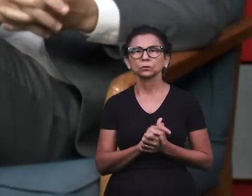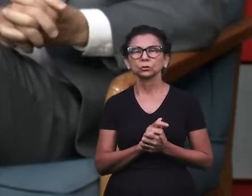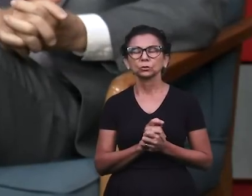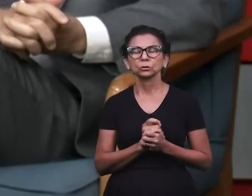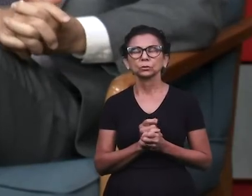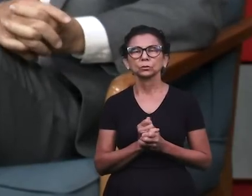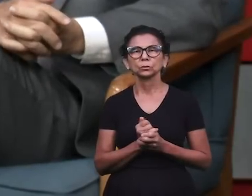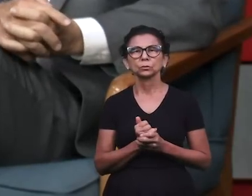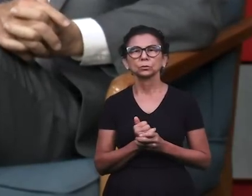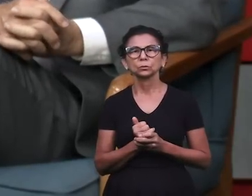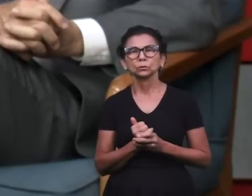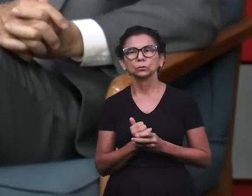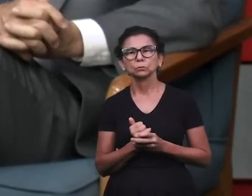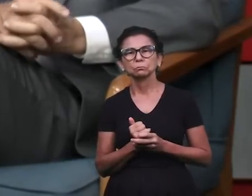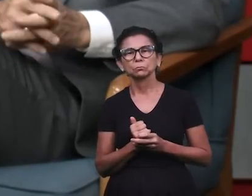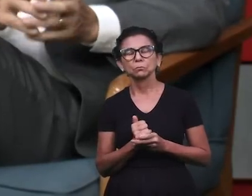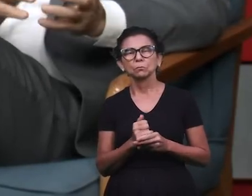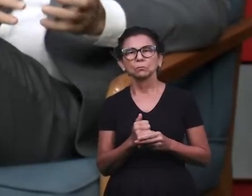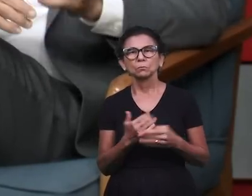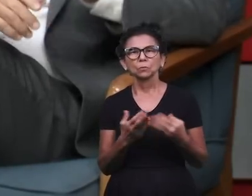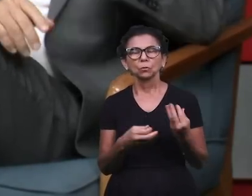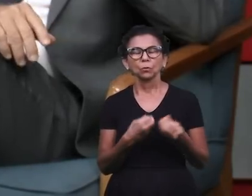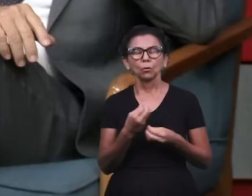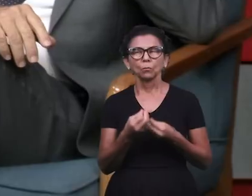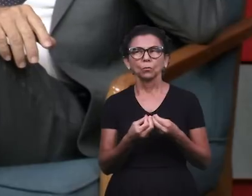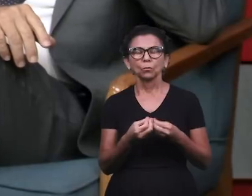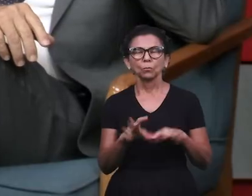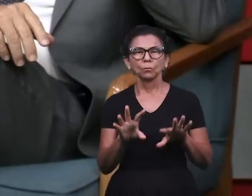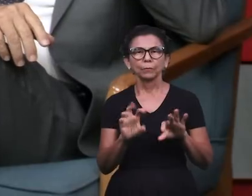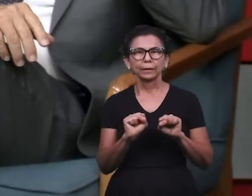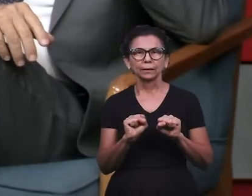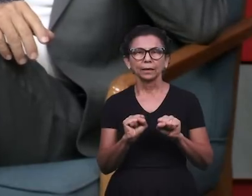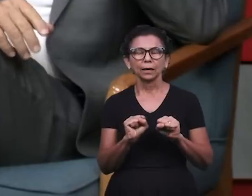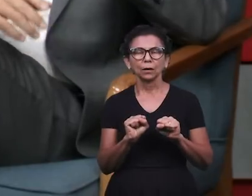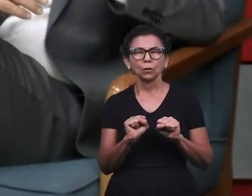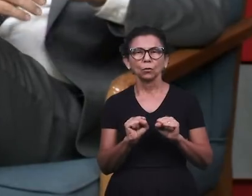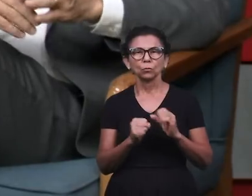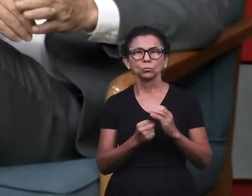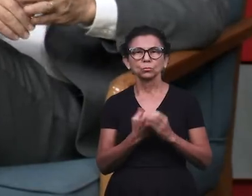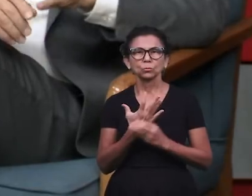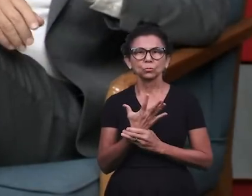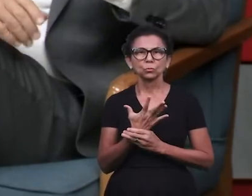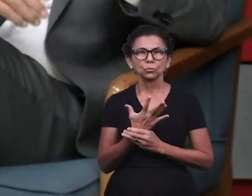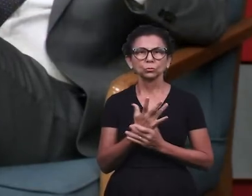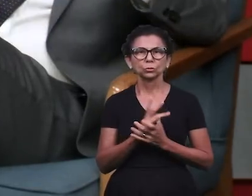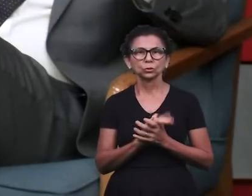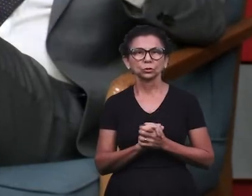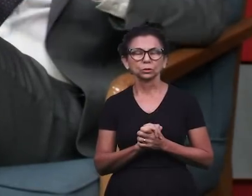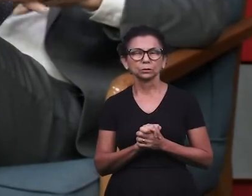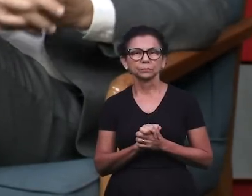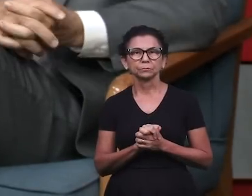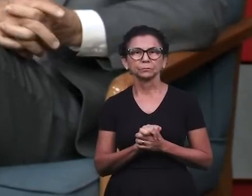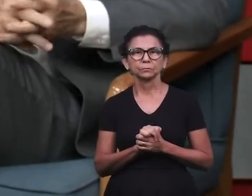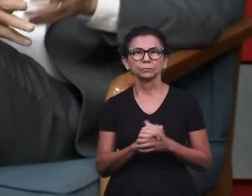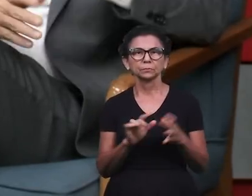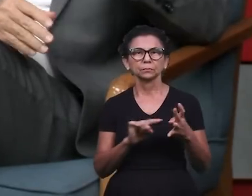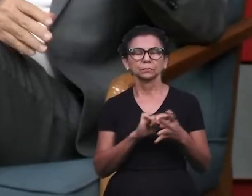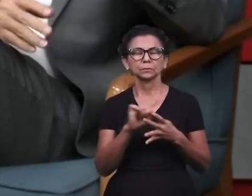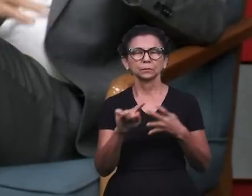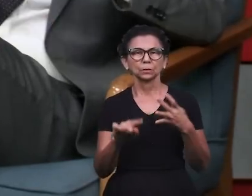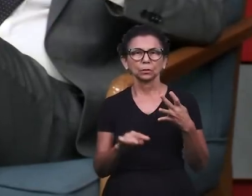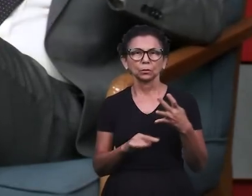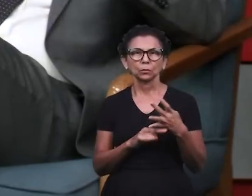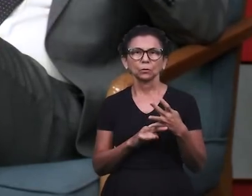comum e que às vezes aparece é a chamada forma indeterminada. Existem 4 formas